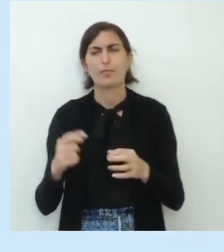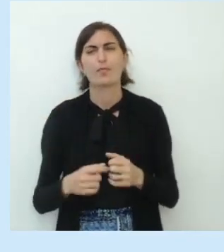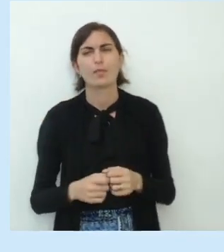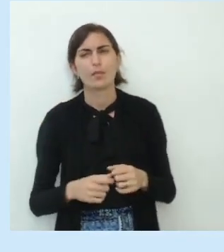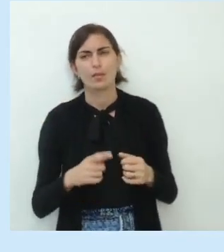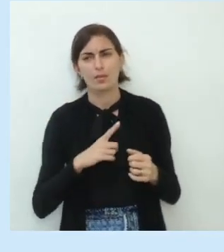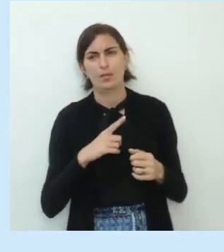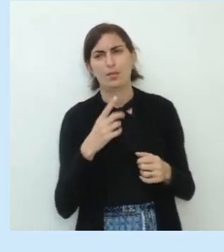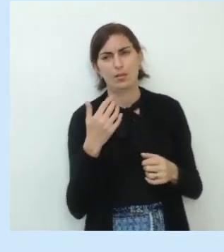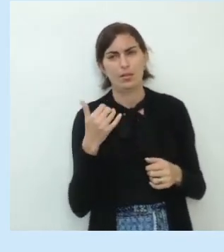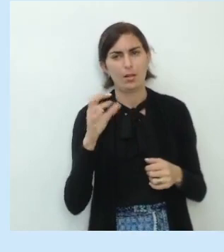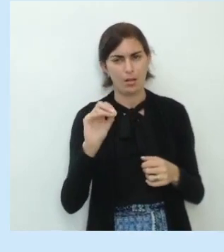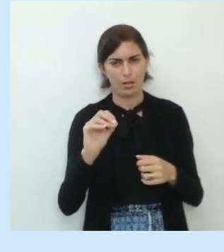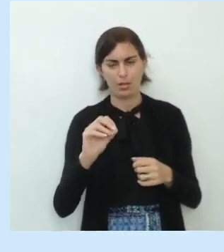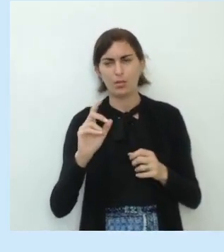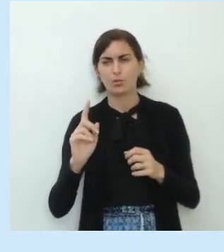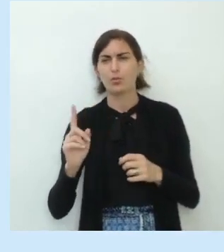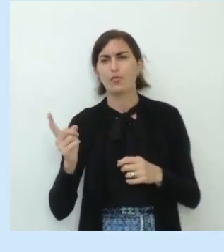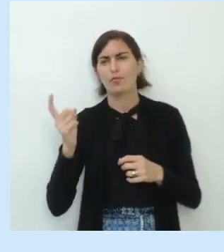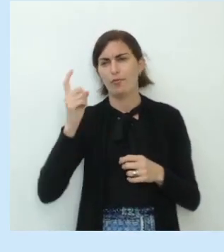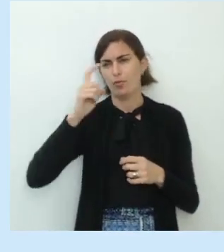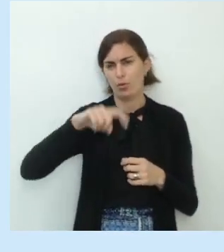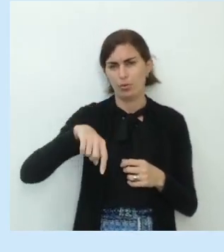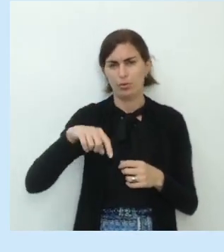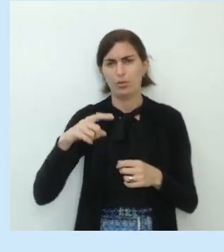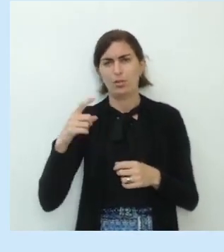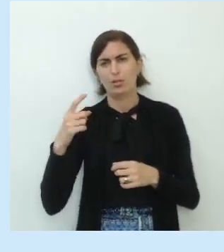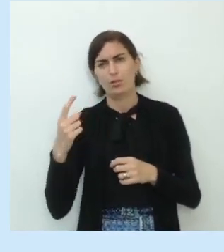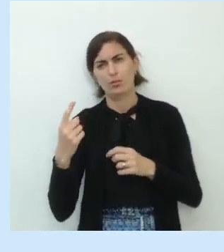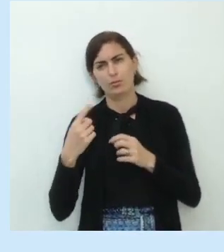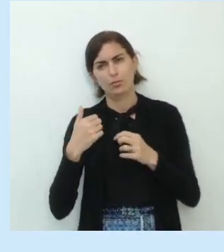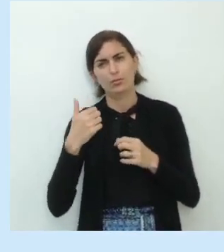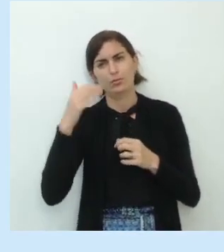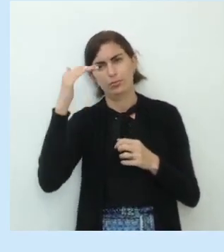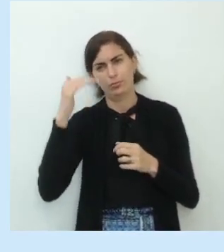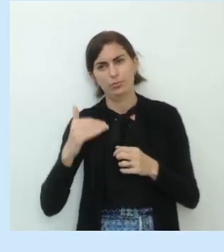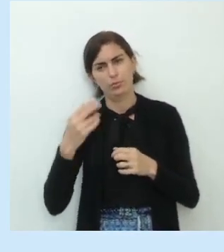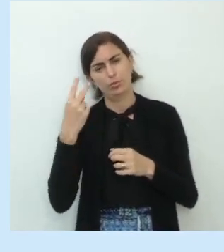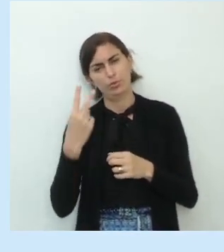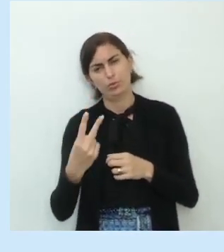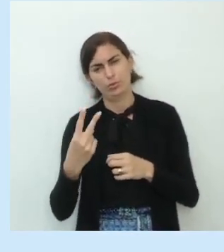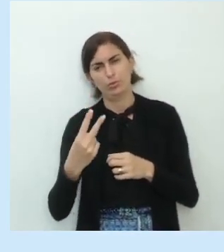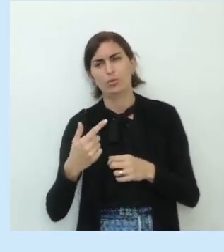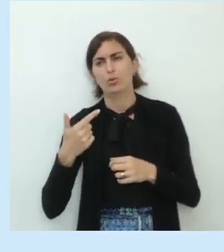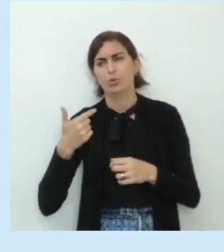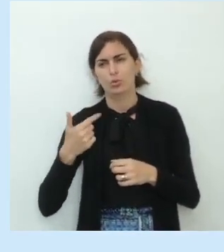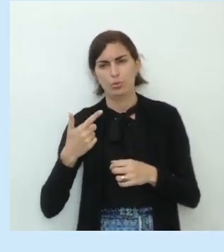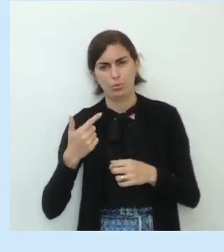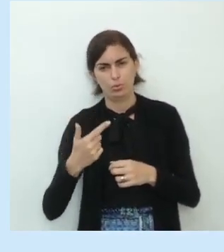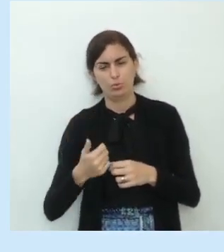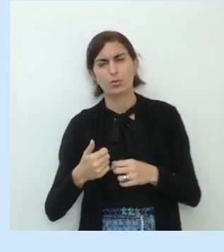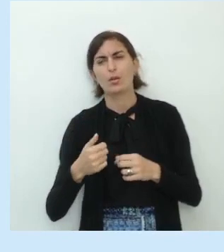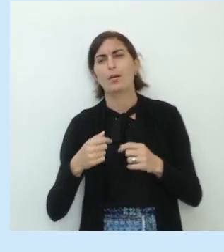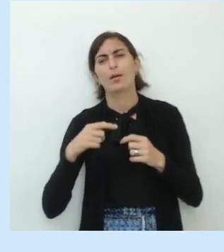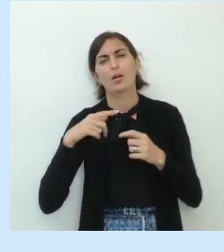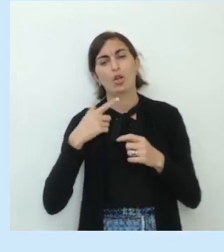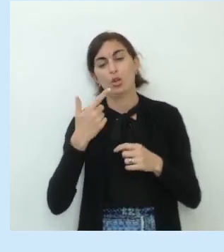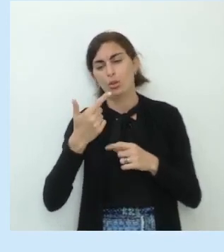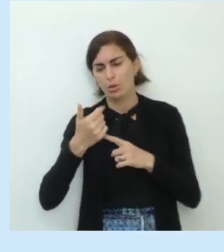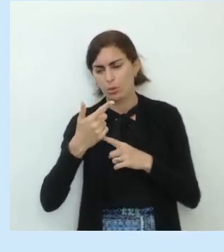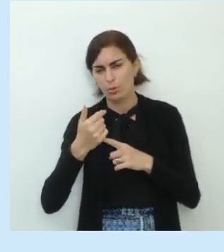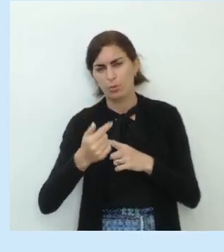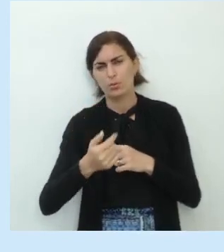vendo? Eu tenho 10, depois eu volto para o ponto inicial, descendo 2, eu tenho 12. Então seria um perímetro com